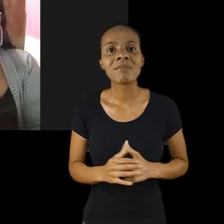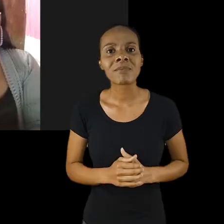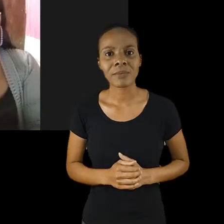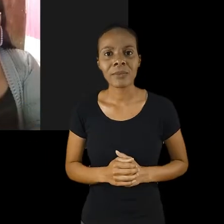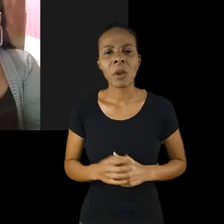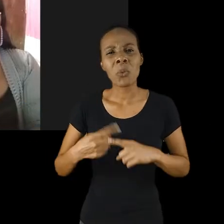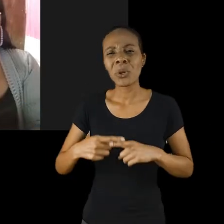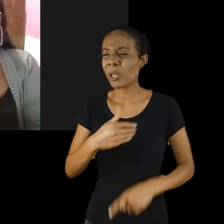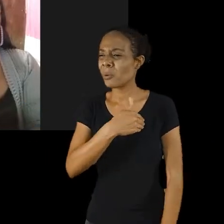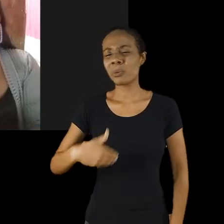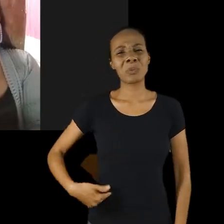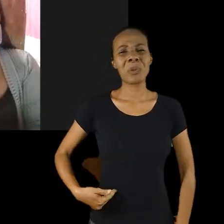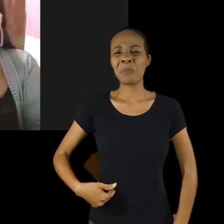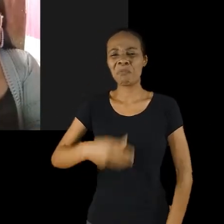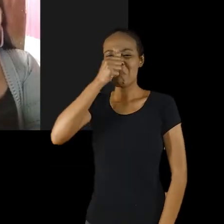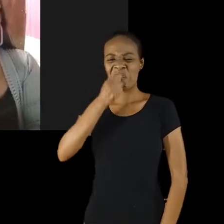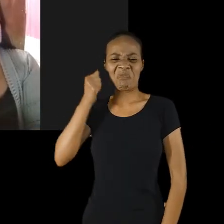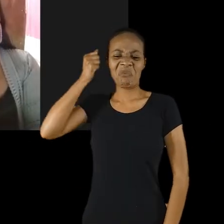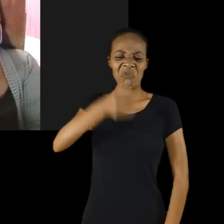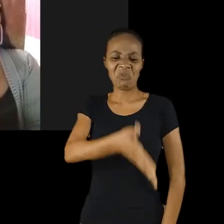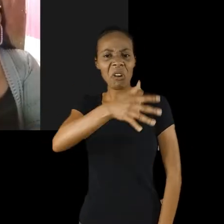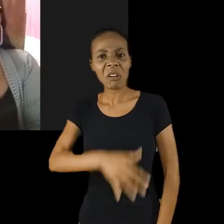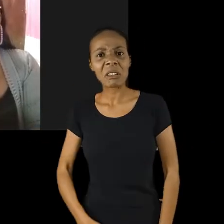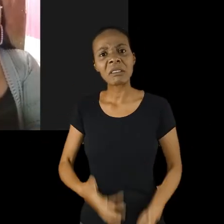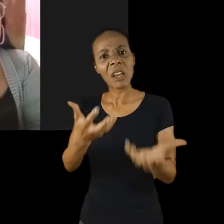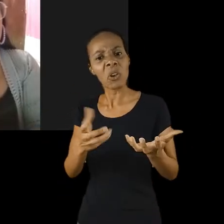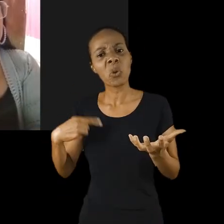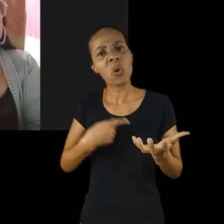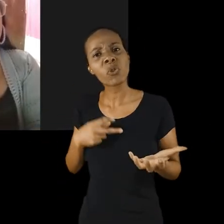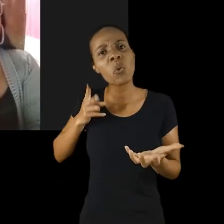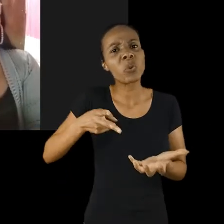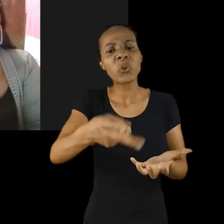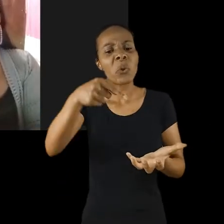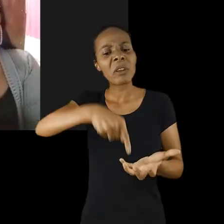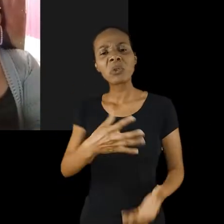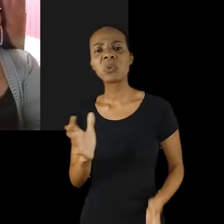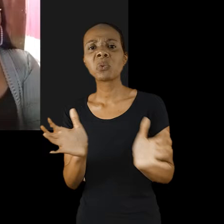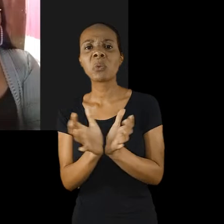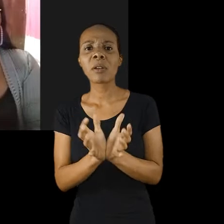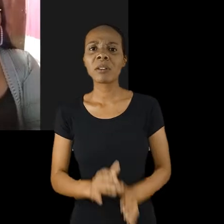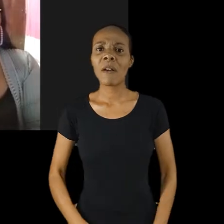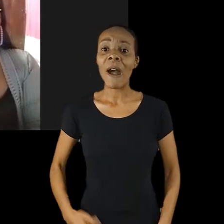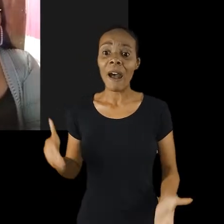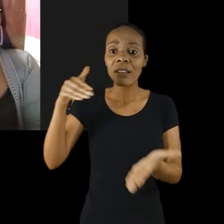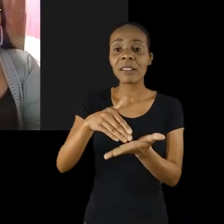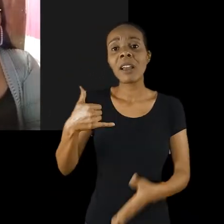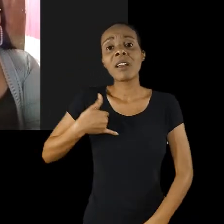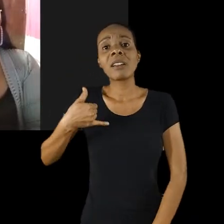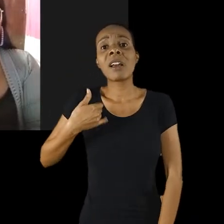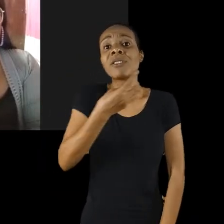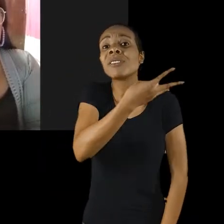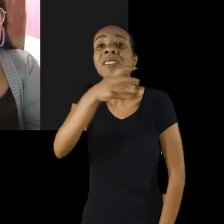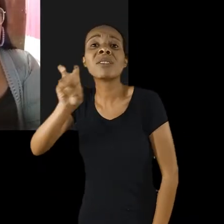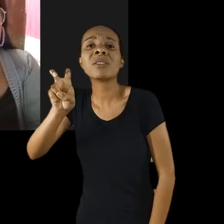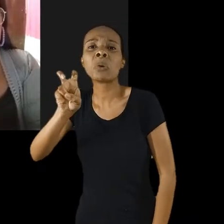sem alternativa, sem opção, que a gente faça aquilo que eles querem que a gente faça, por isso que até os 35 anos. E aí eles vão criando formas de matar a